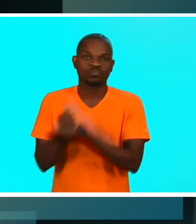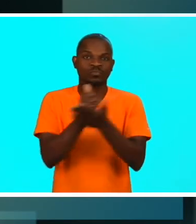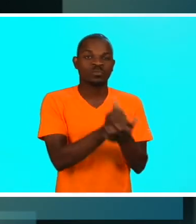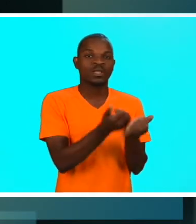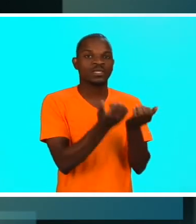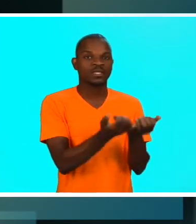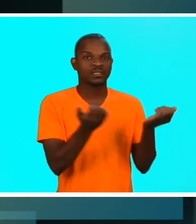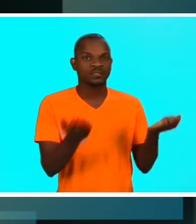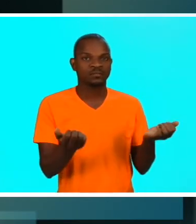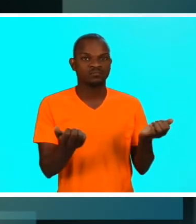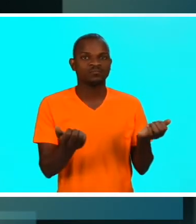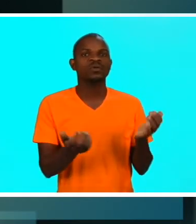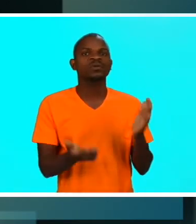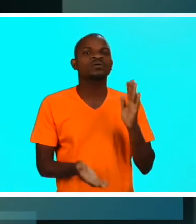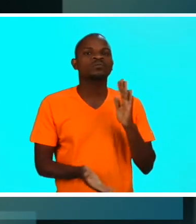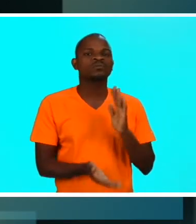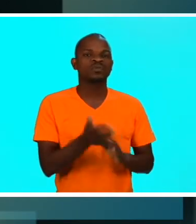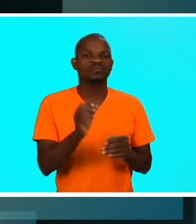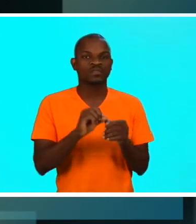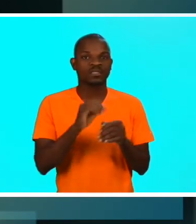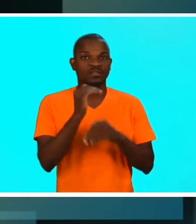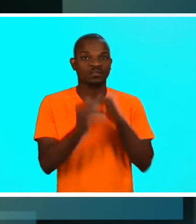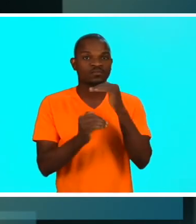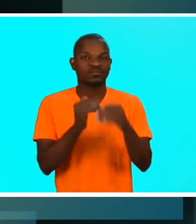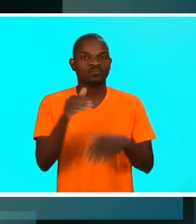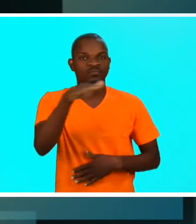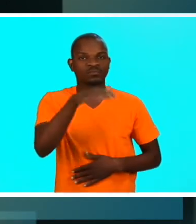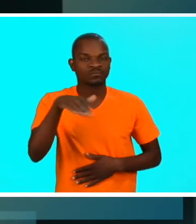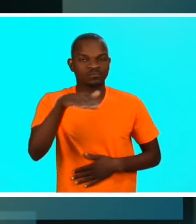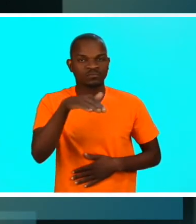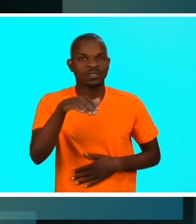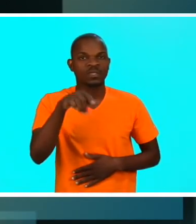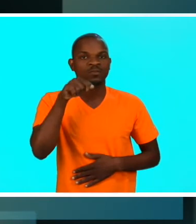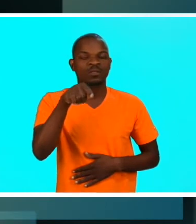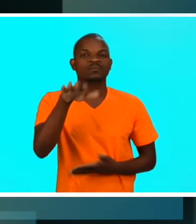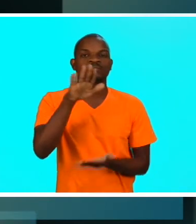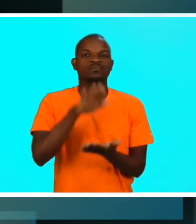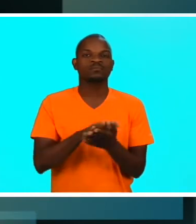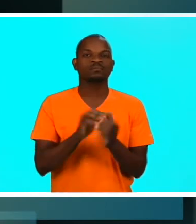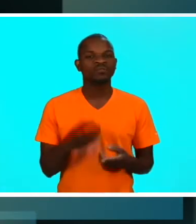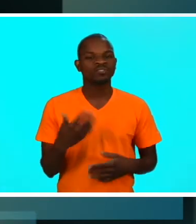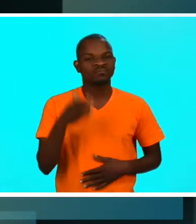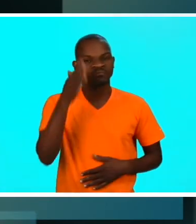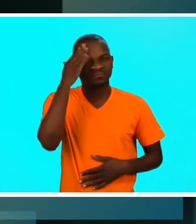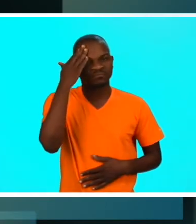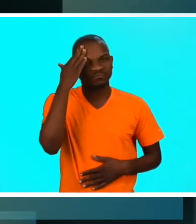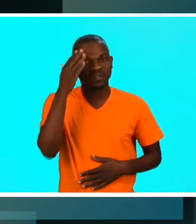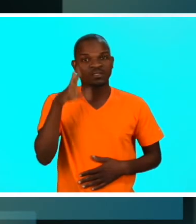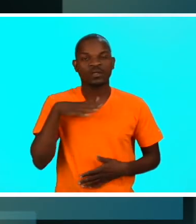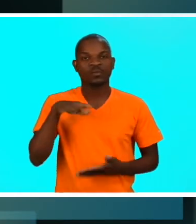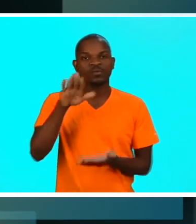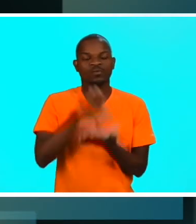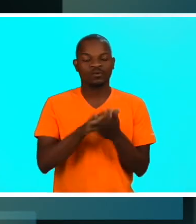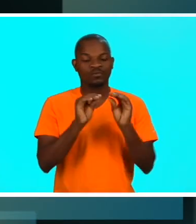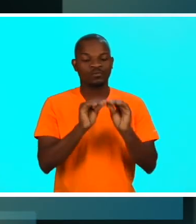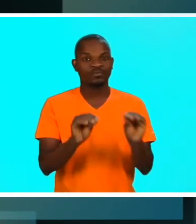consiste em apadrinhar crianças, seus padrinhos apadrinham as crianças e fazem desenvolvimento comunitário das comunidades onde vivem essas crianças.